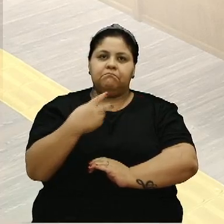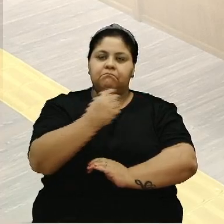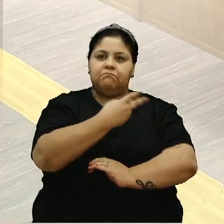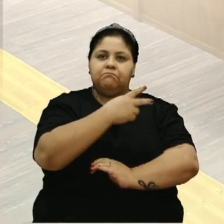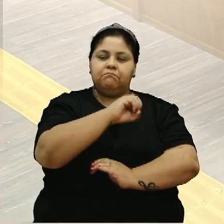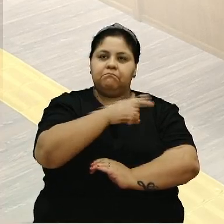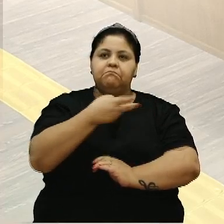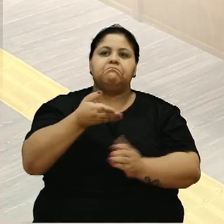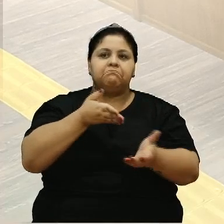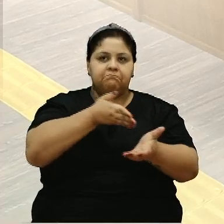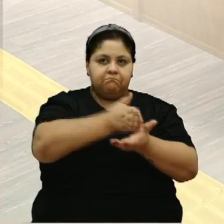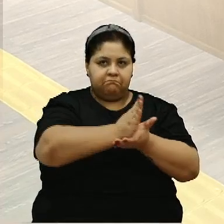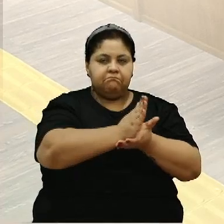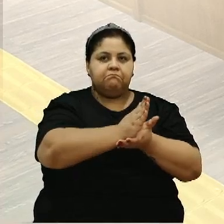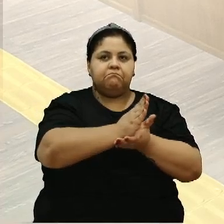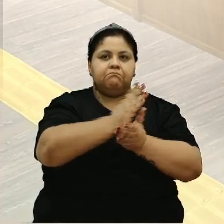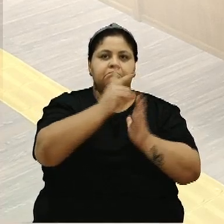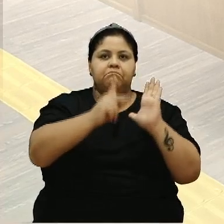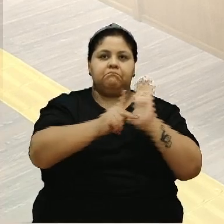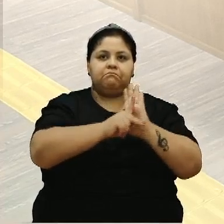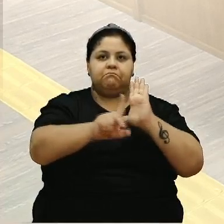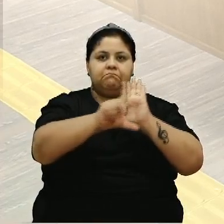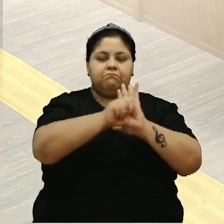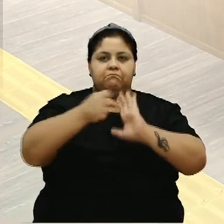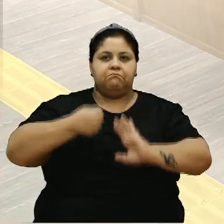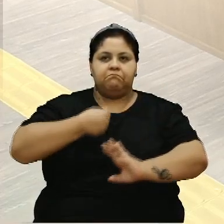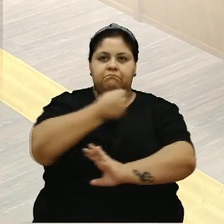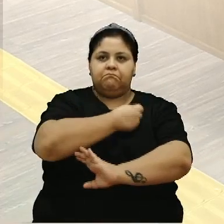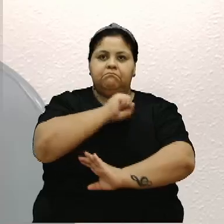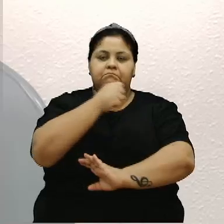252/2024 é favorável. Parecer favorável ao projeto de lei número